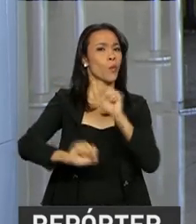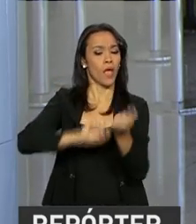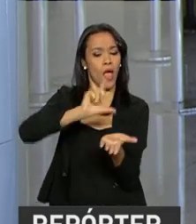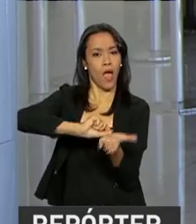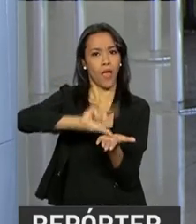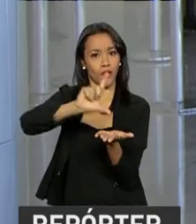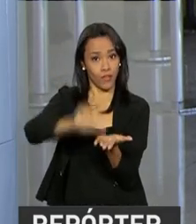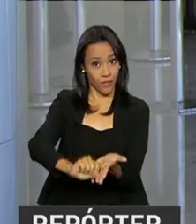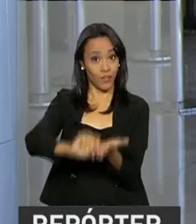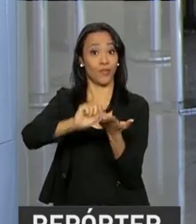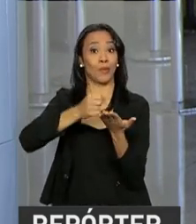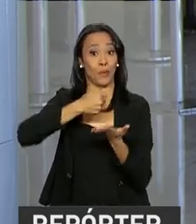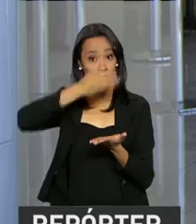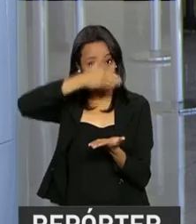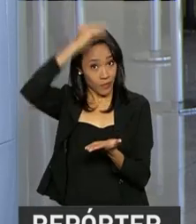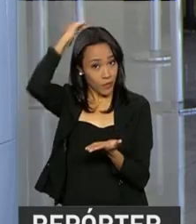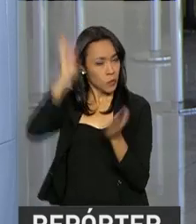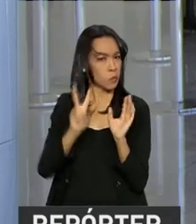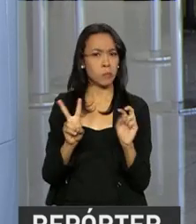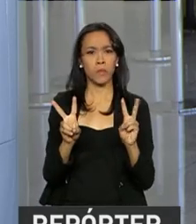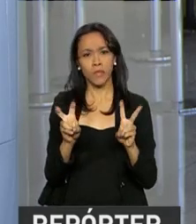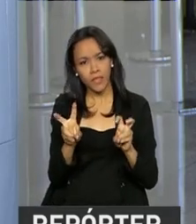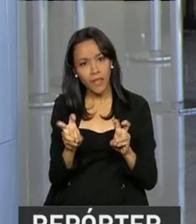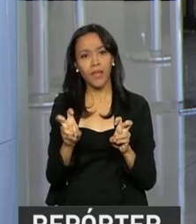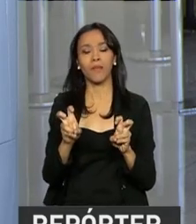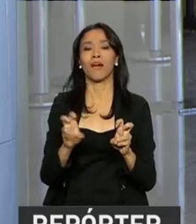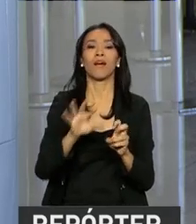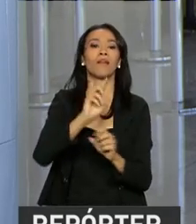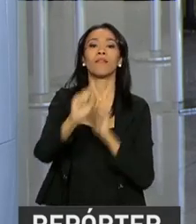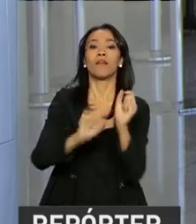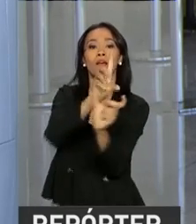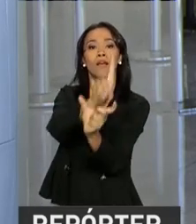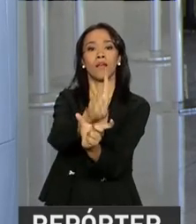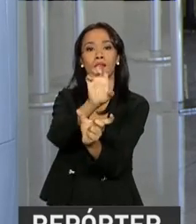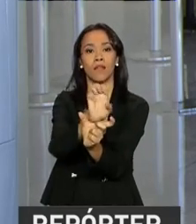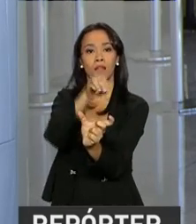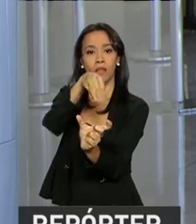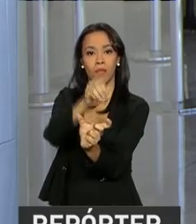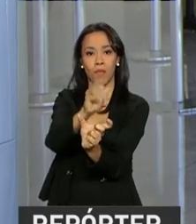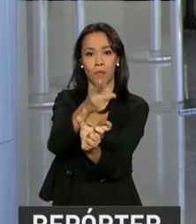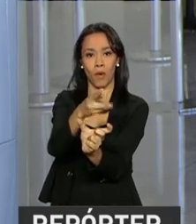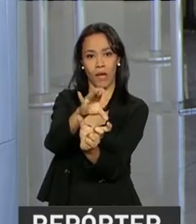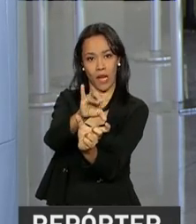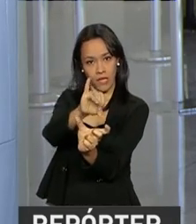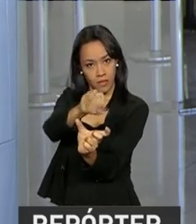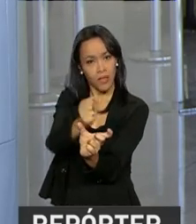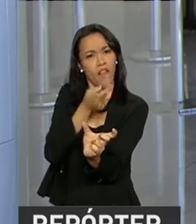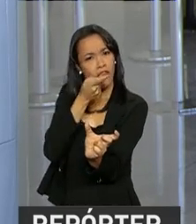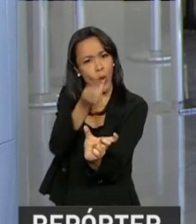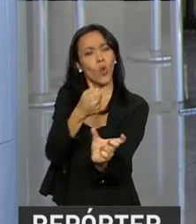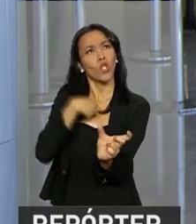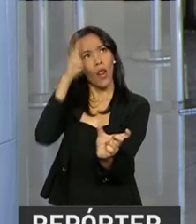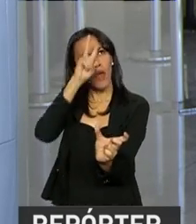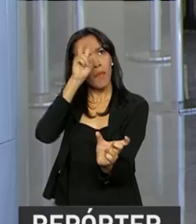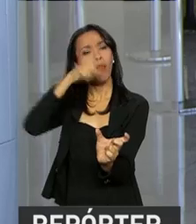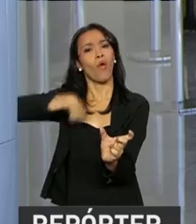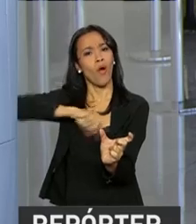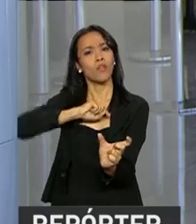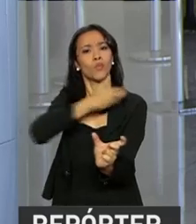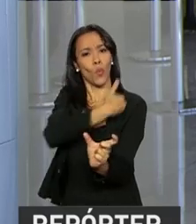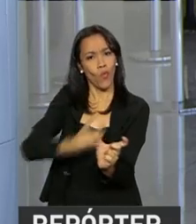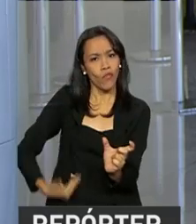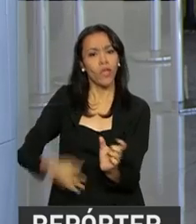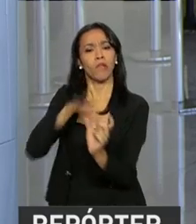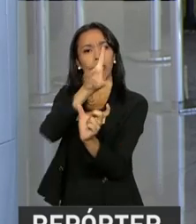presidente em exercício Michel Temer com o título A Democracia. No texto, Michel Temer lembra que vivemos numa democracia e que isso significa